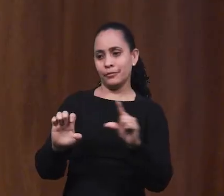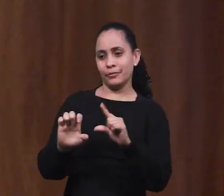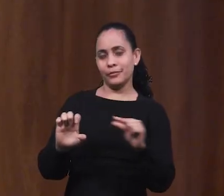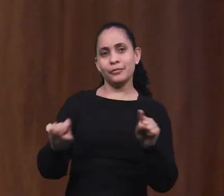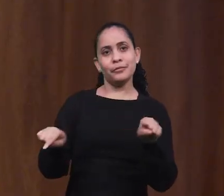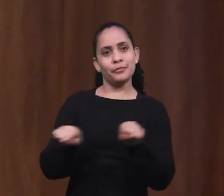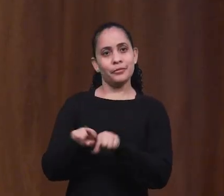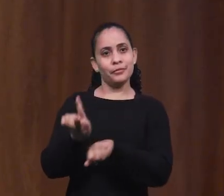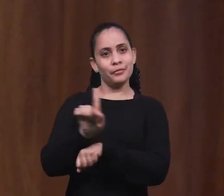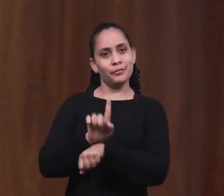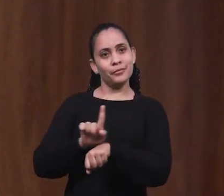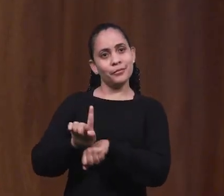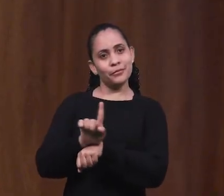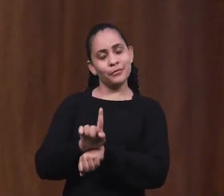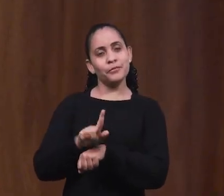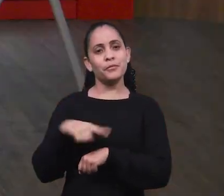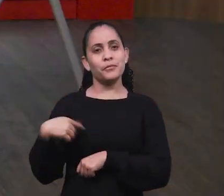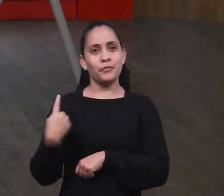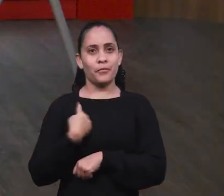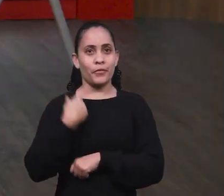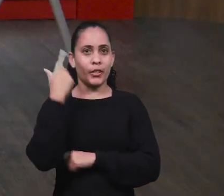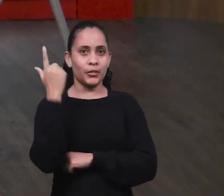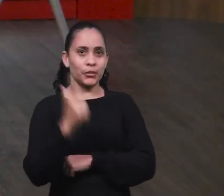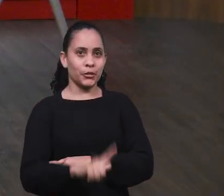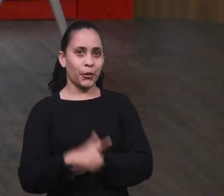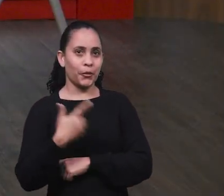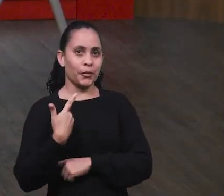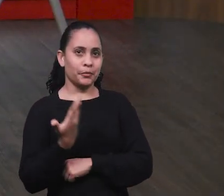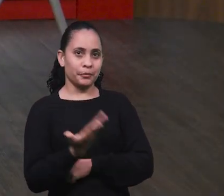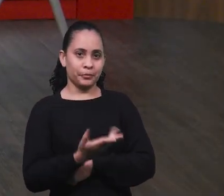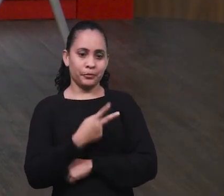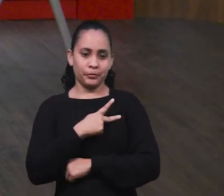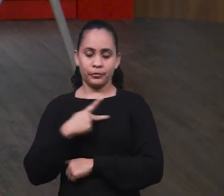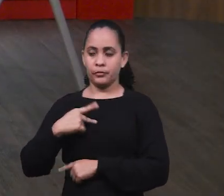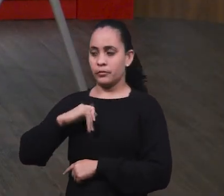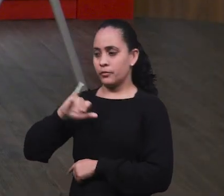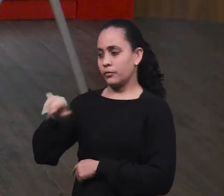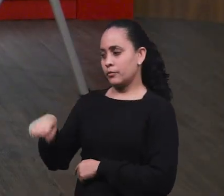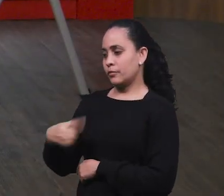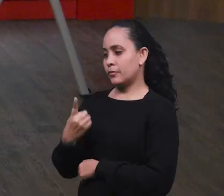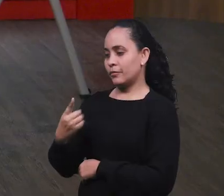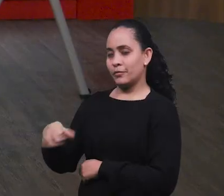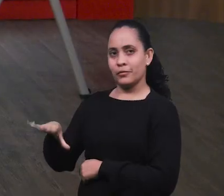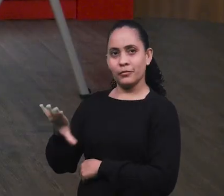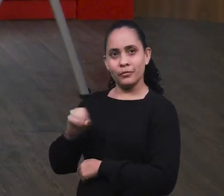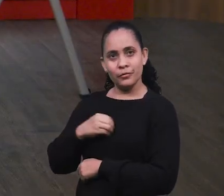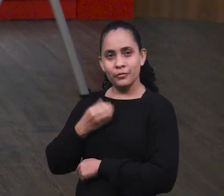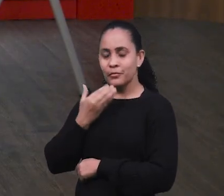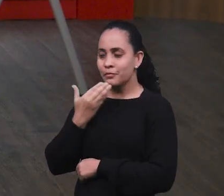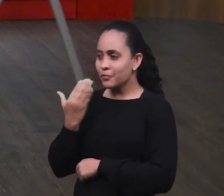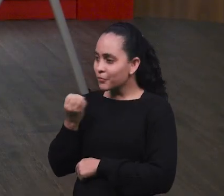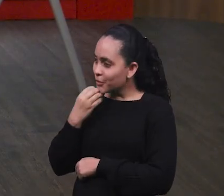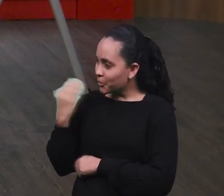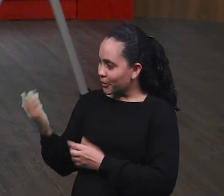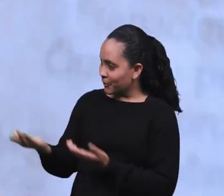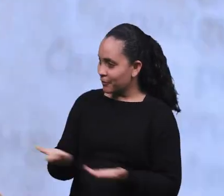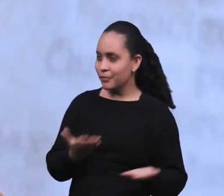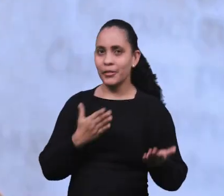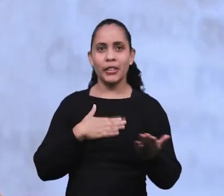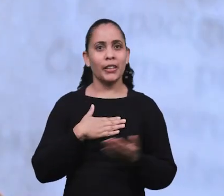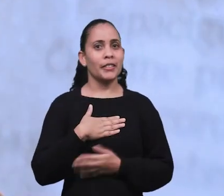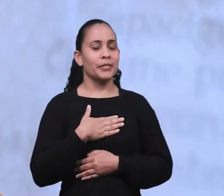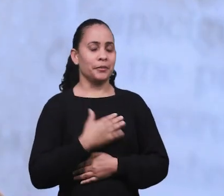e gestão. E nós, mais uma vez, estamos aqui com o pastor João Carlos Braga. Seja muito bem-vindo, pastor.